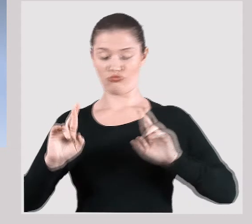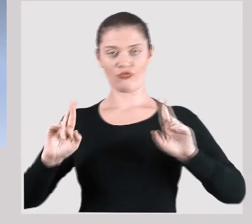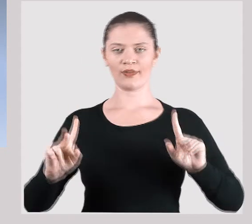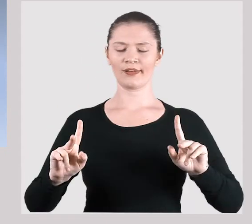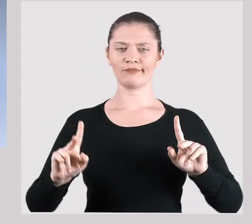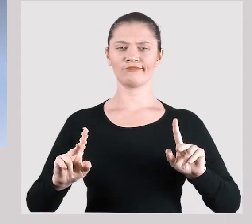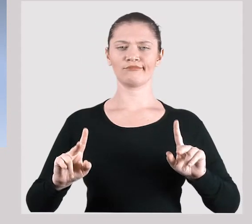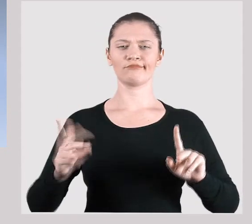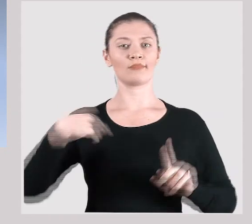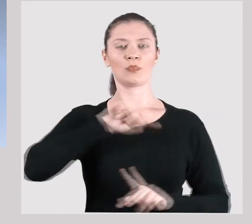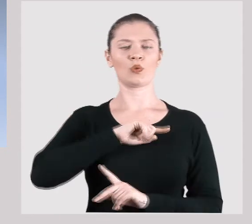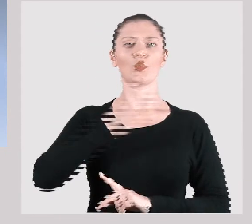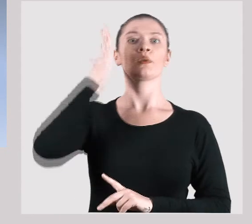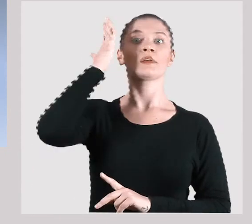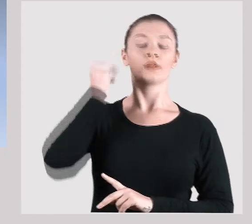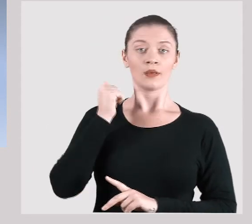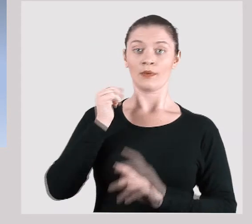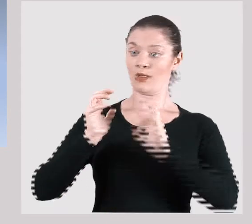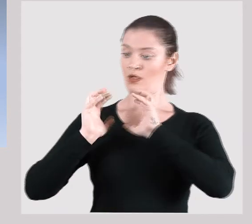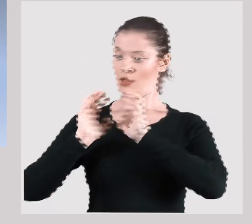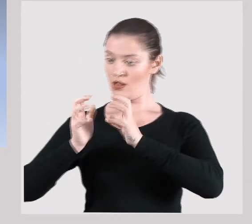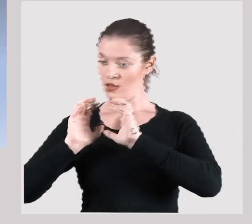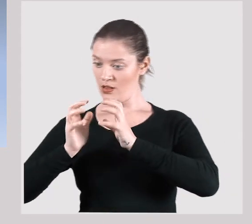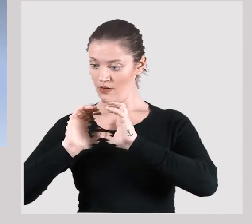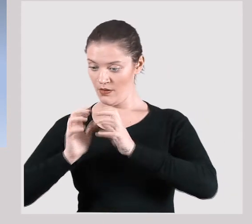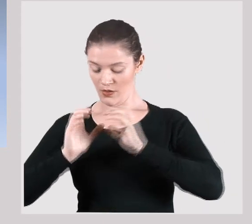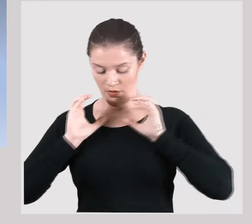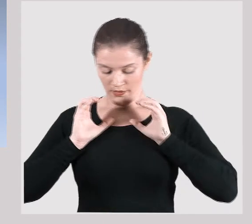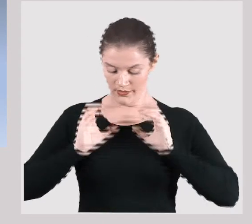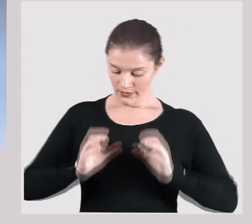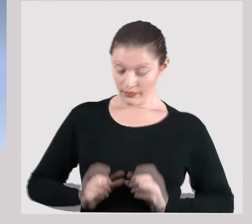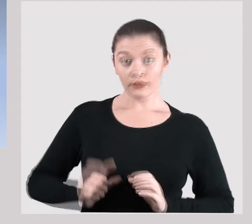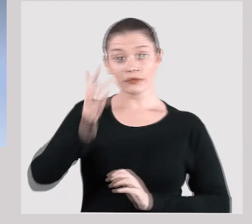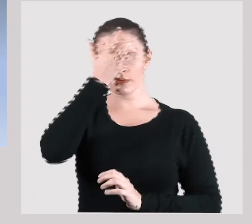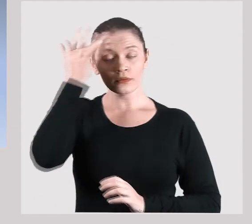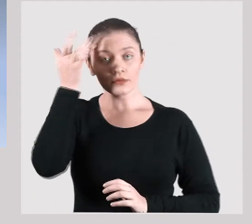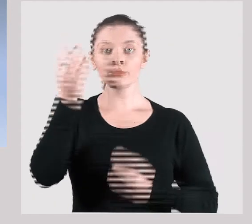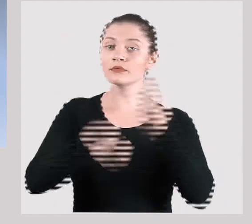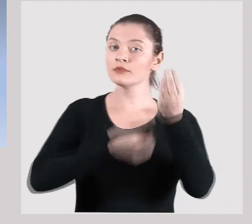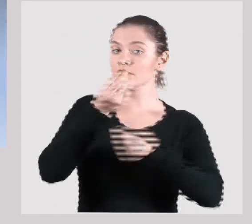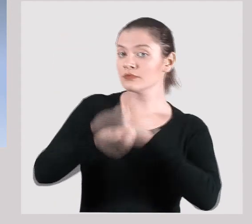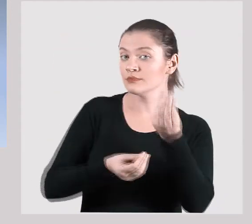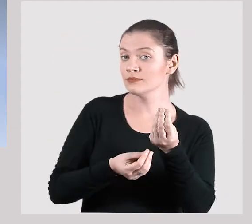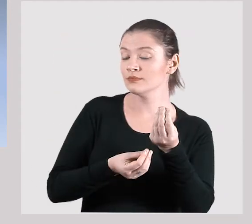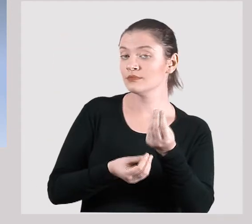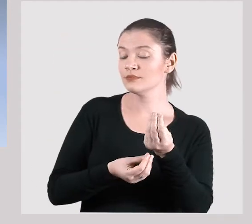Isto a gente sabe que a neuroplasticidade, conforme o comportamento da pessoa, conforme que